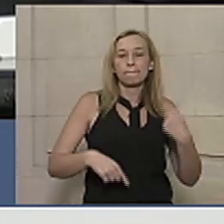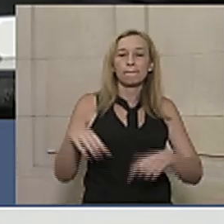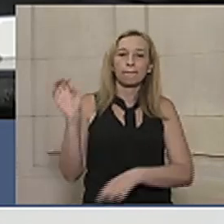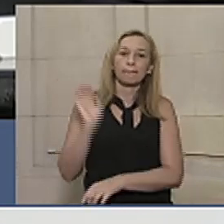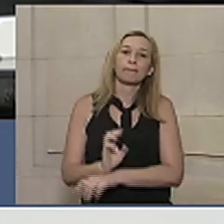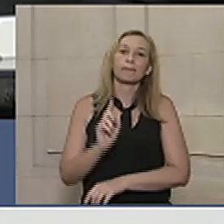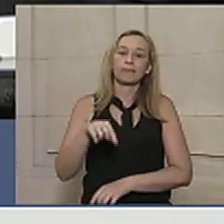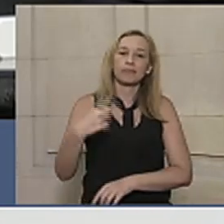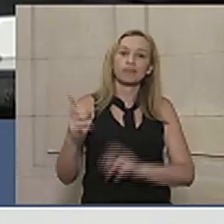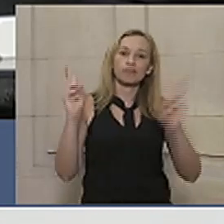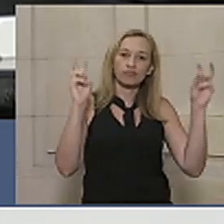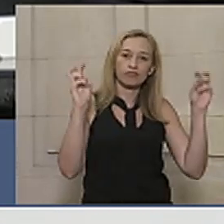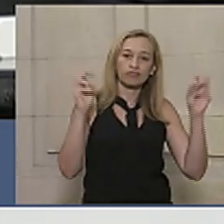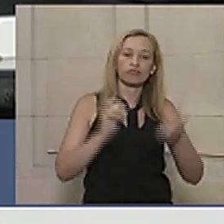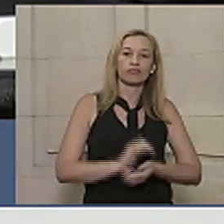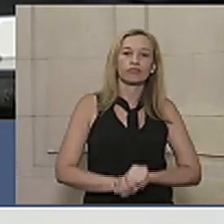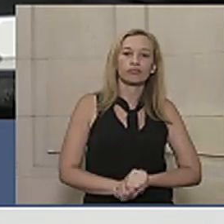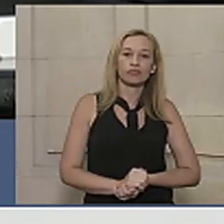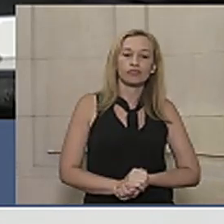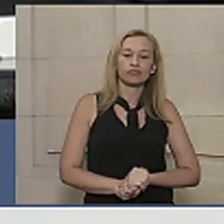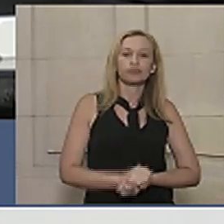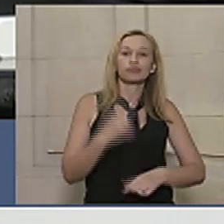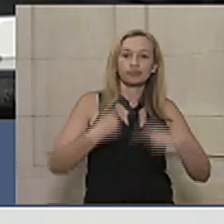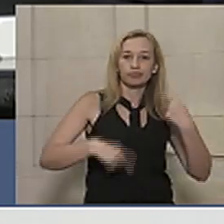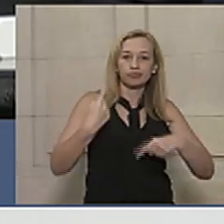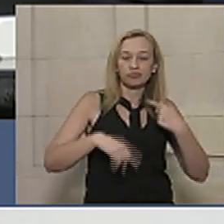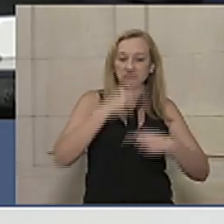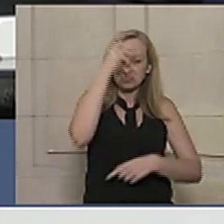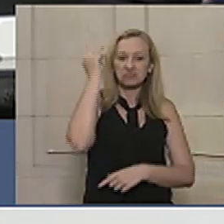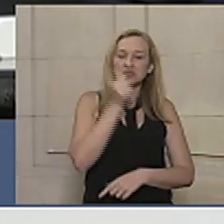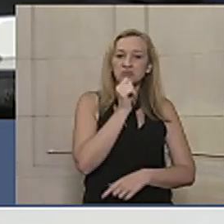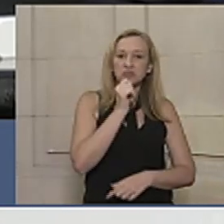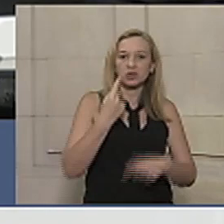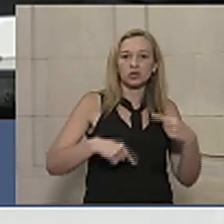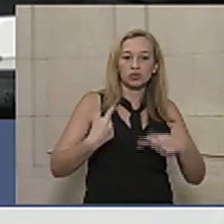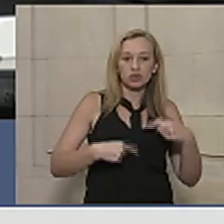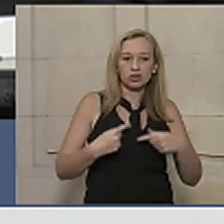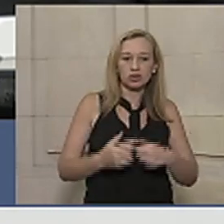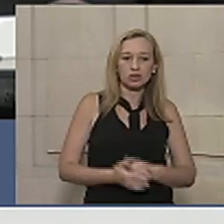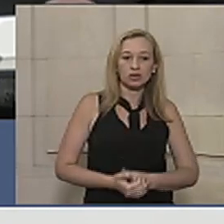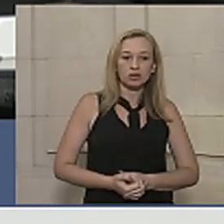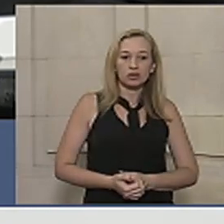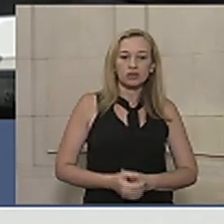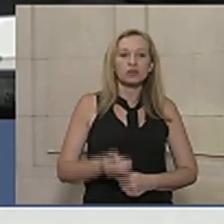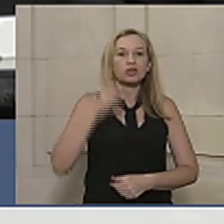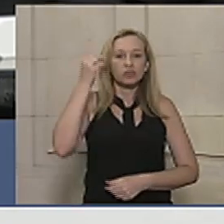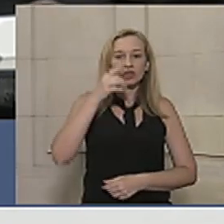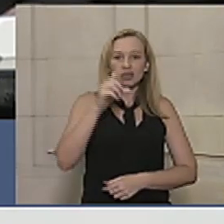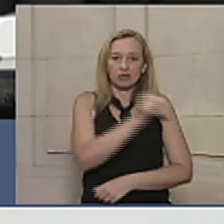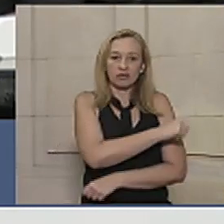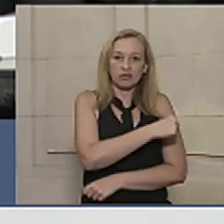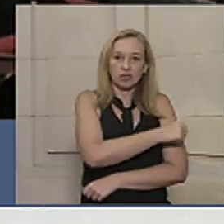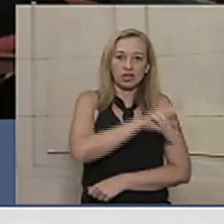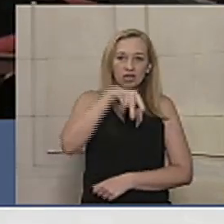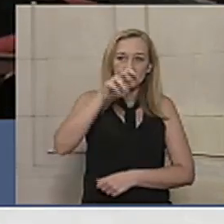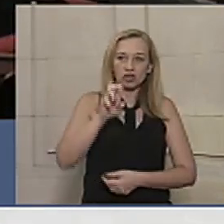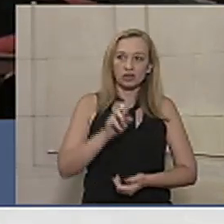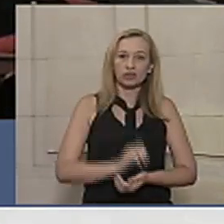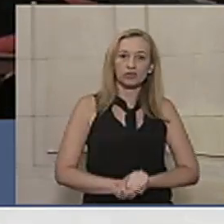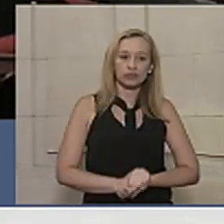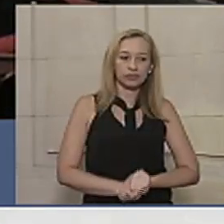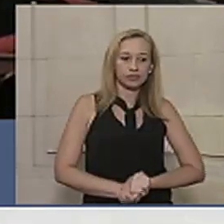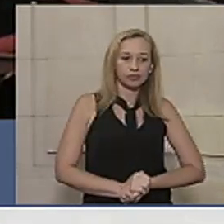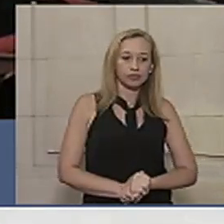outras providências. Em discussão, não havendo quem queira discutir. Para discutir, a deputada enfermeira Rejane.